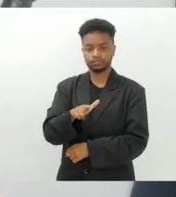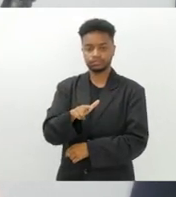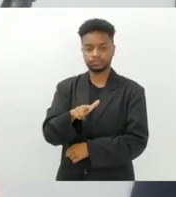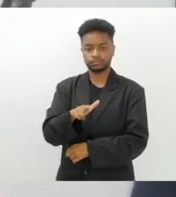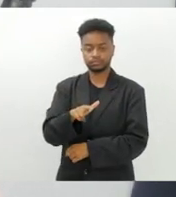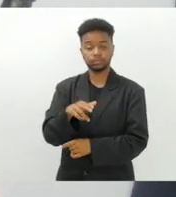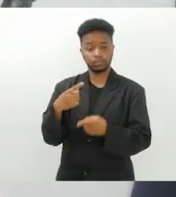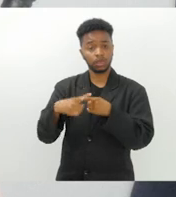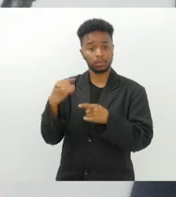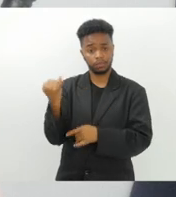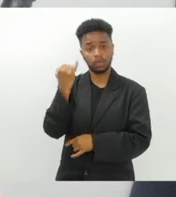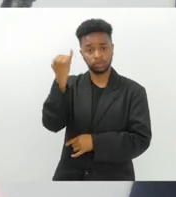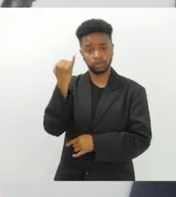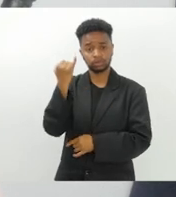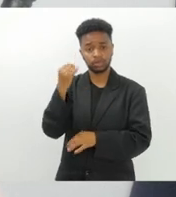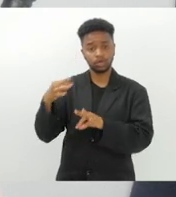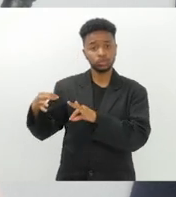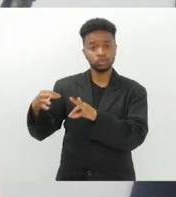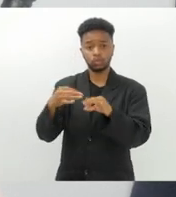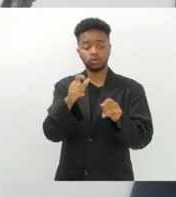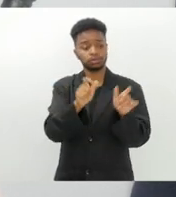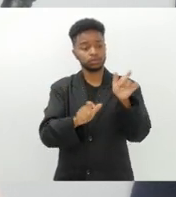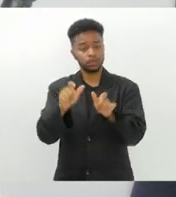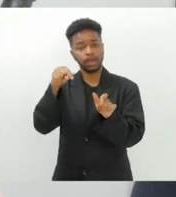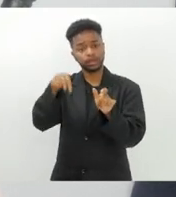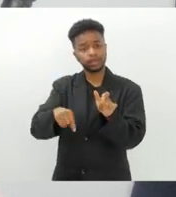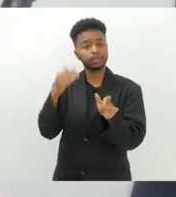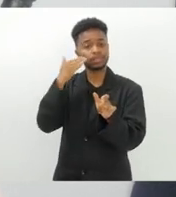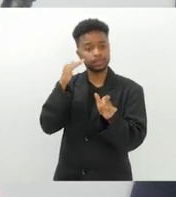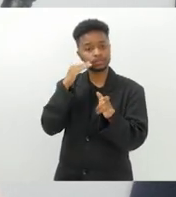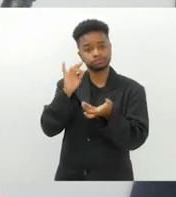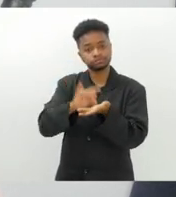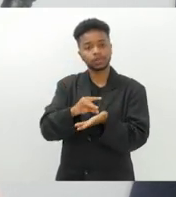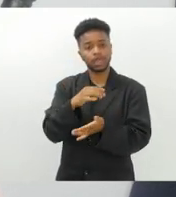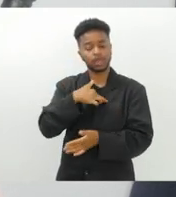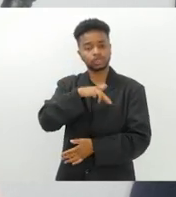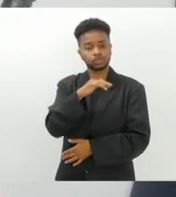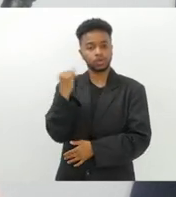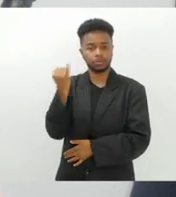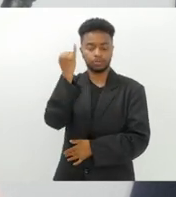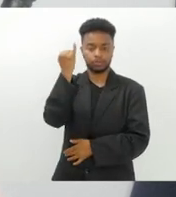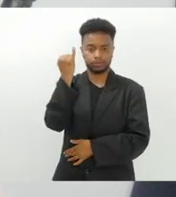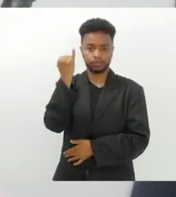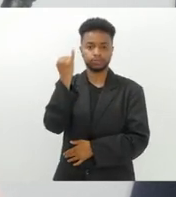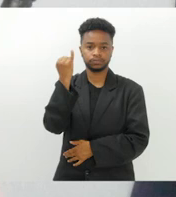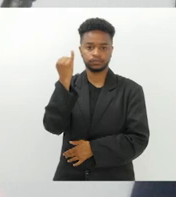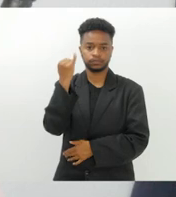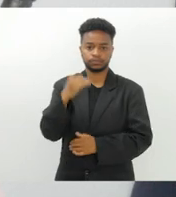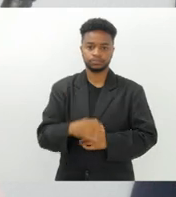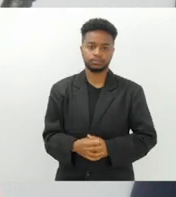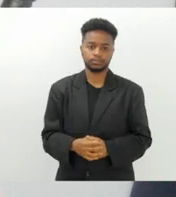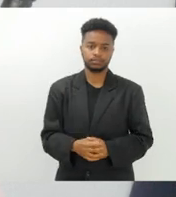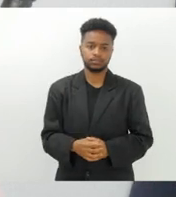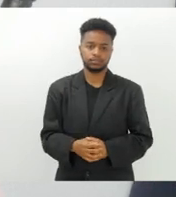que é importantíssimo. Todos nós aqui entendemos a importância da religião para o ser humano.